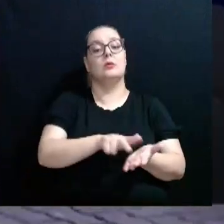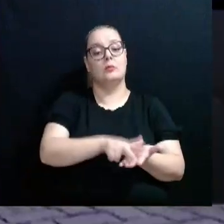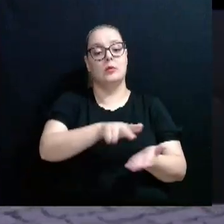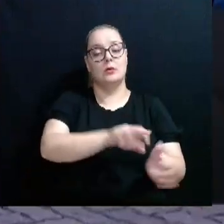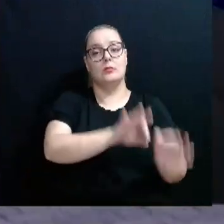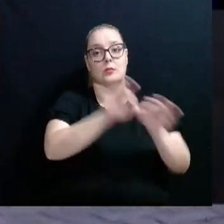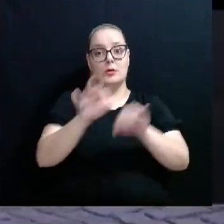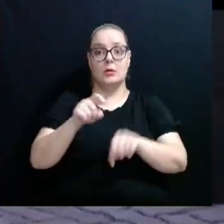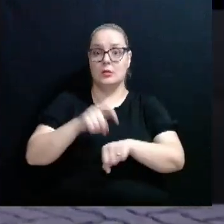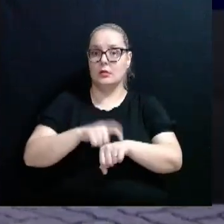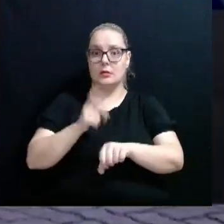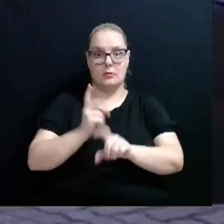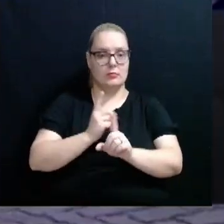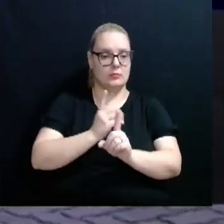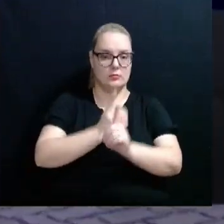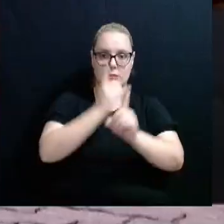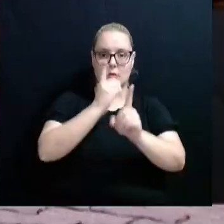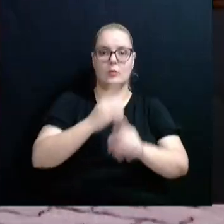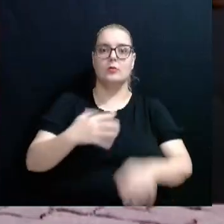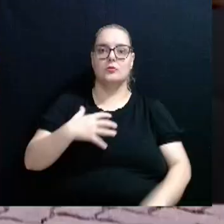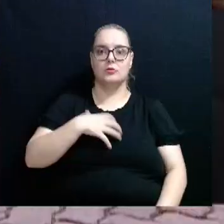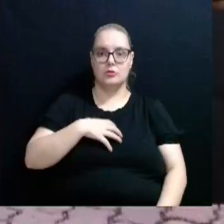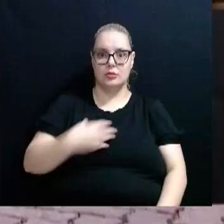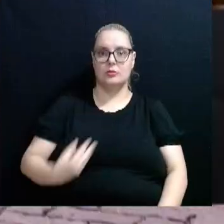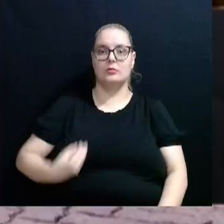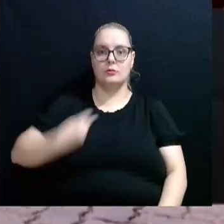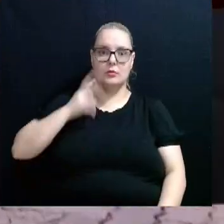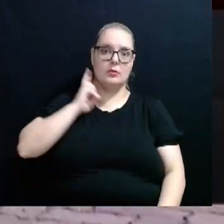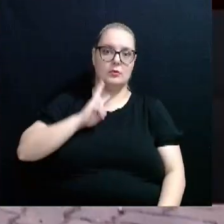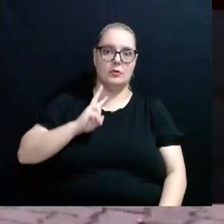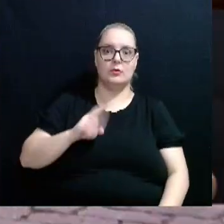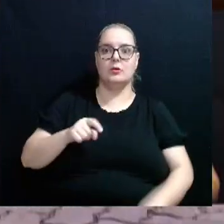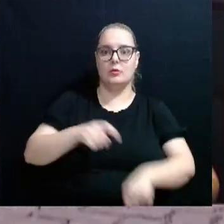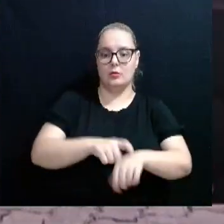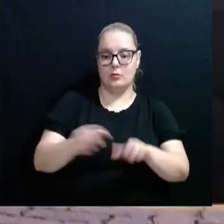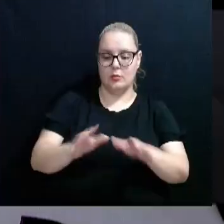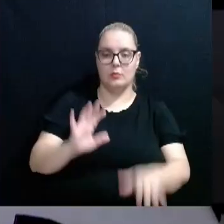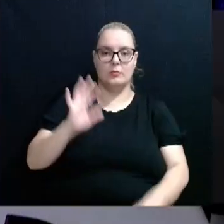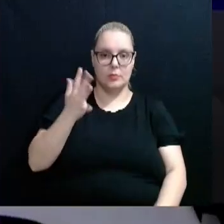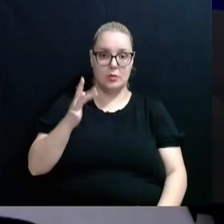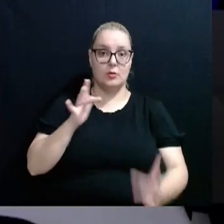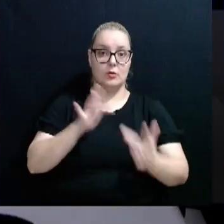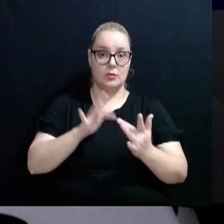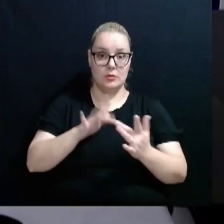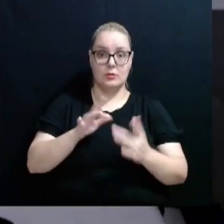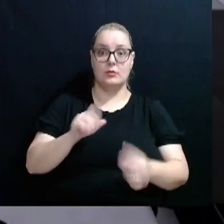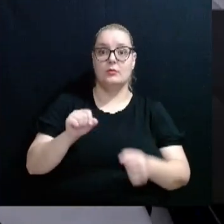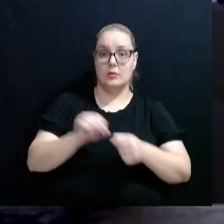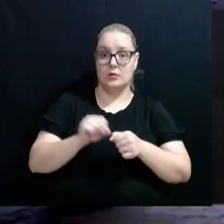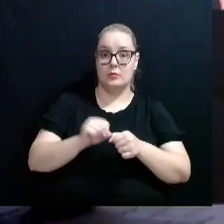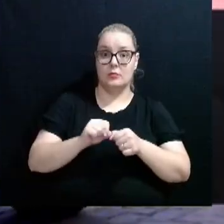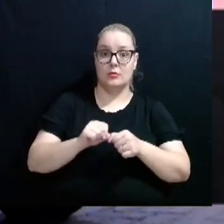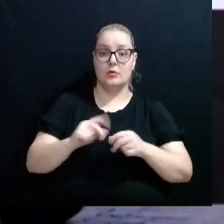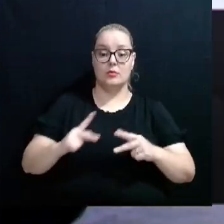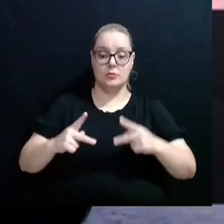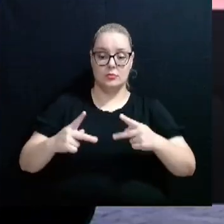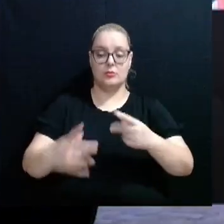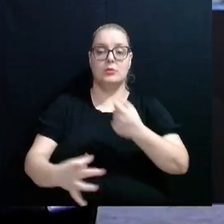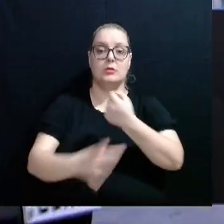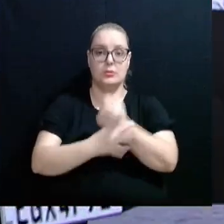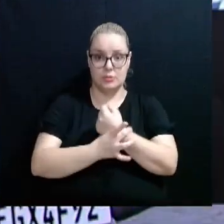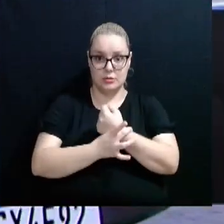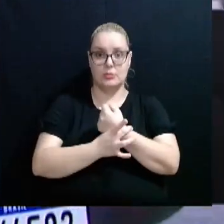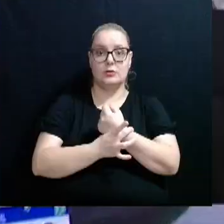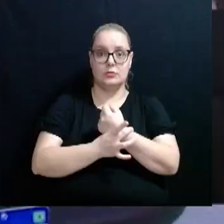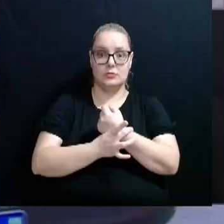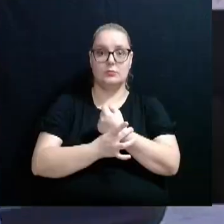o estado da vítima e o cenário da ocorrência. O contato deve ser feito por meio de um link seguro enviado por SMS